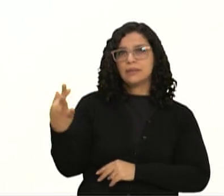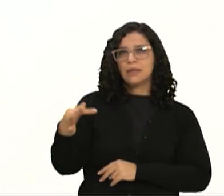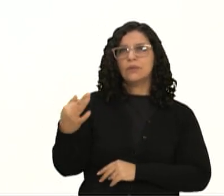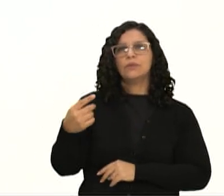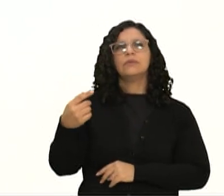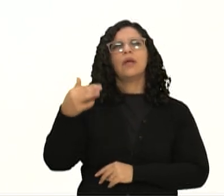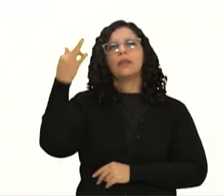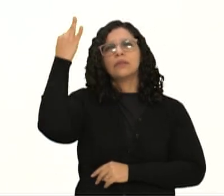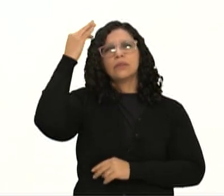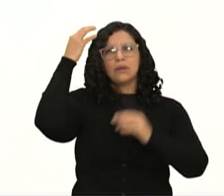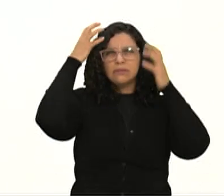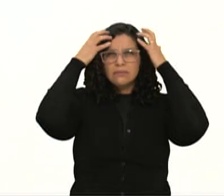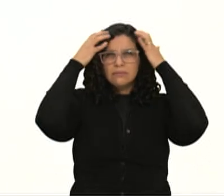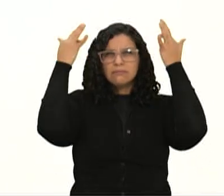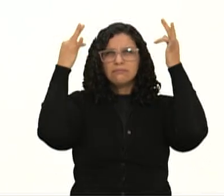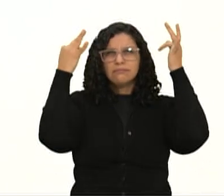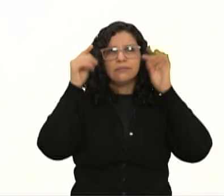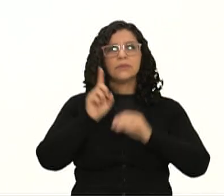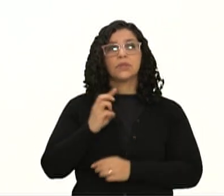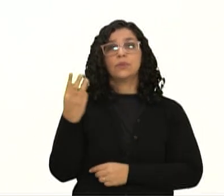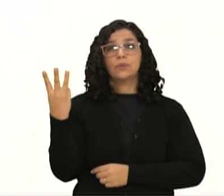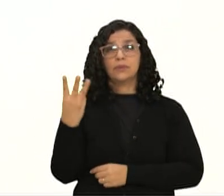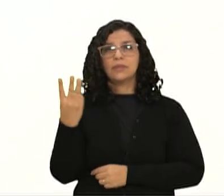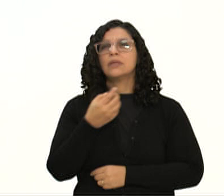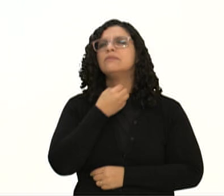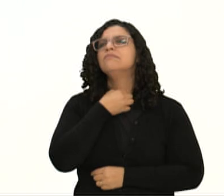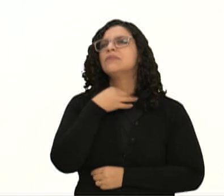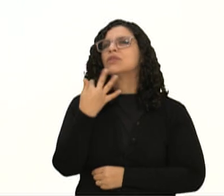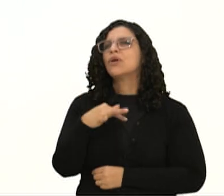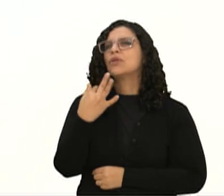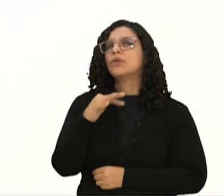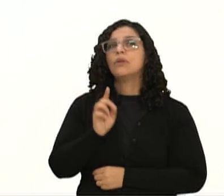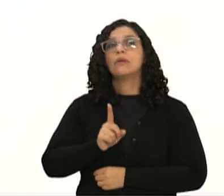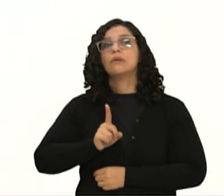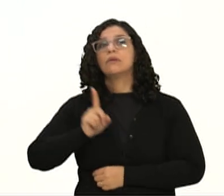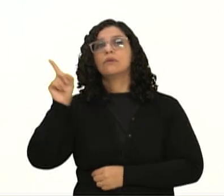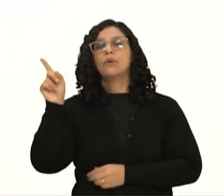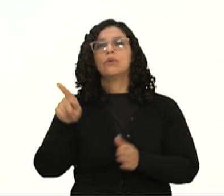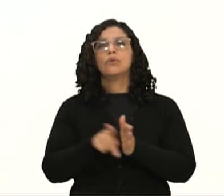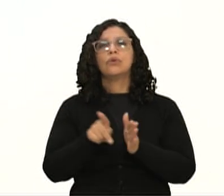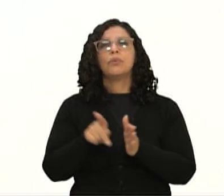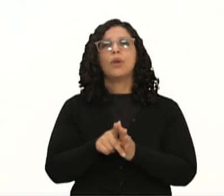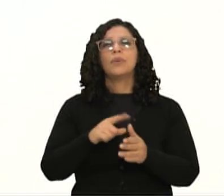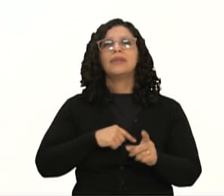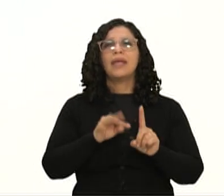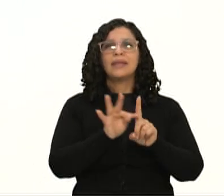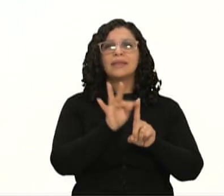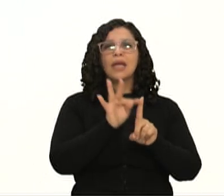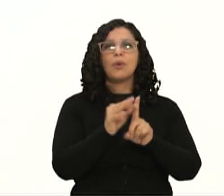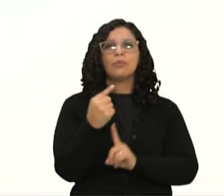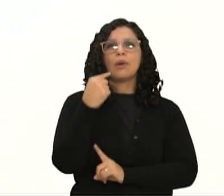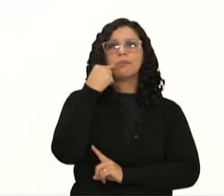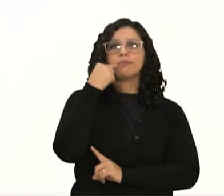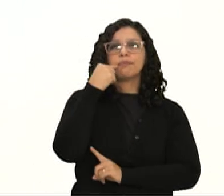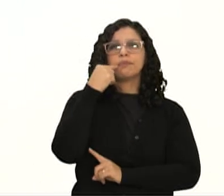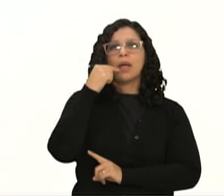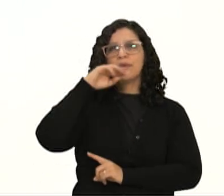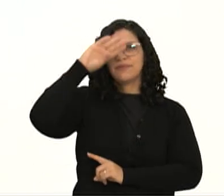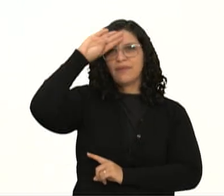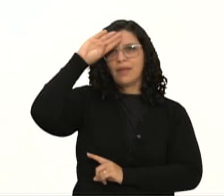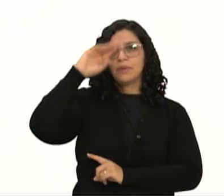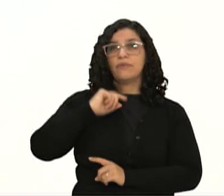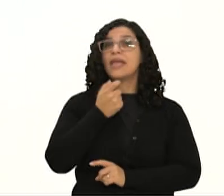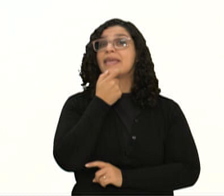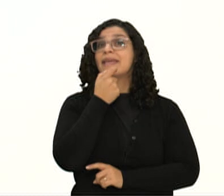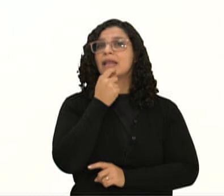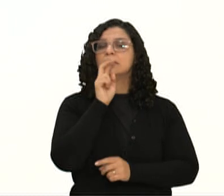com a mão na cabeça, o menino com a mão na garganta e o outro usando um termômetro. Então, aqui você vai escrever em